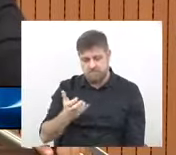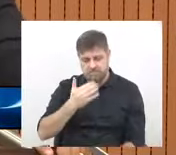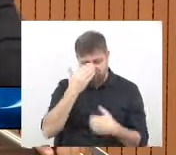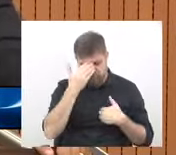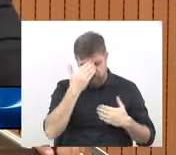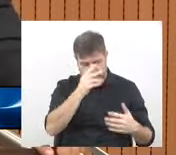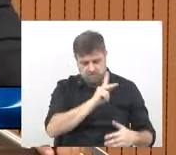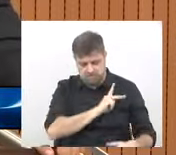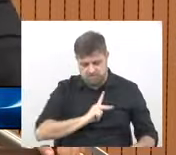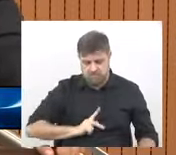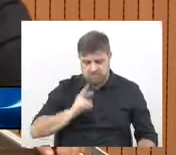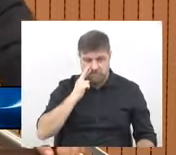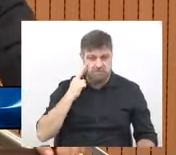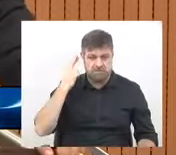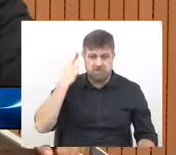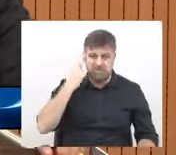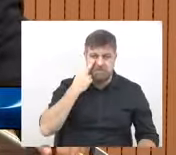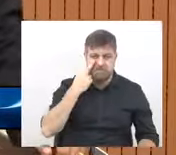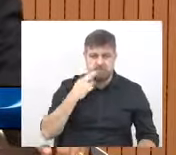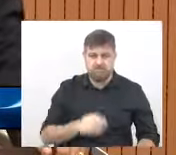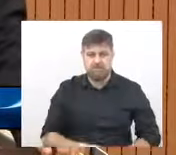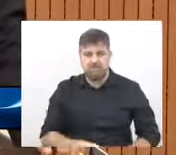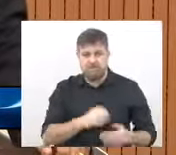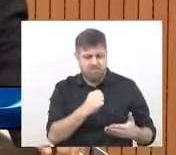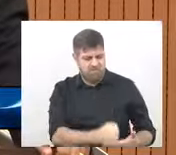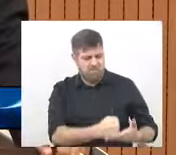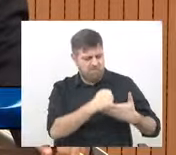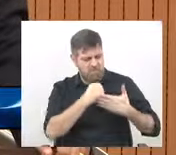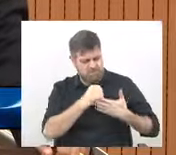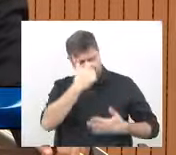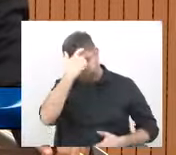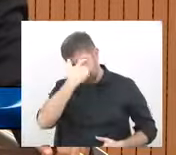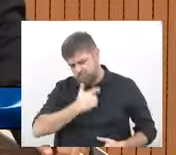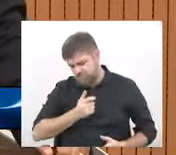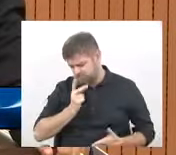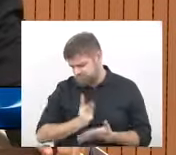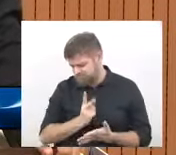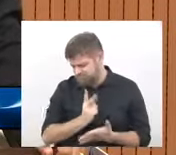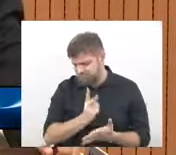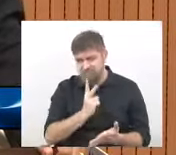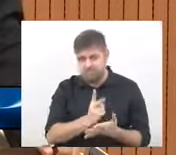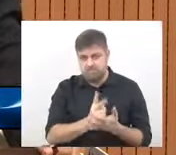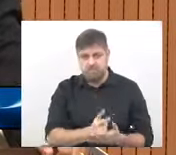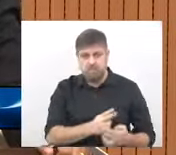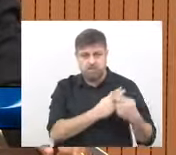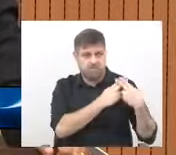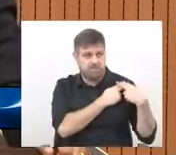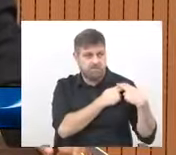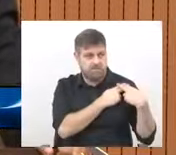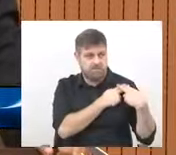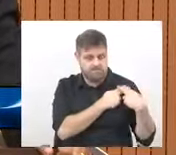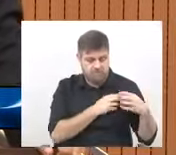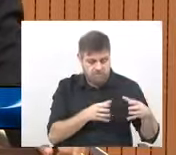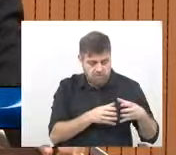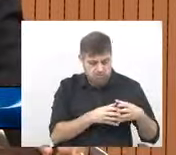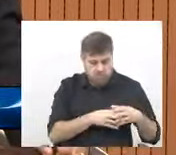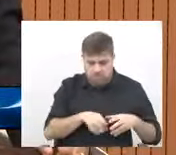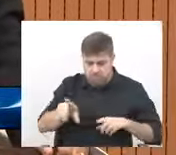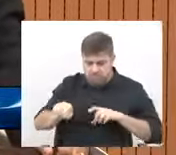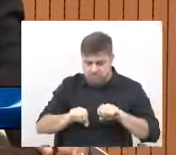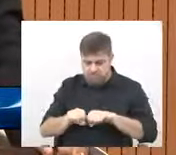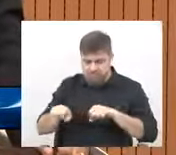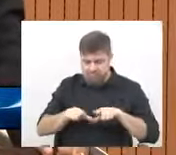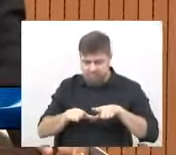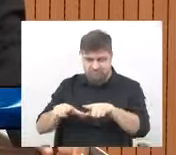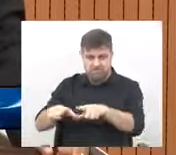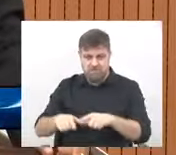senhor presidente Rafa Zimbaldi, pelo apoio que obtive na frente dessa comissão especial de honraria. Muito obrigado